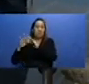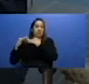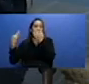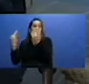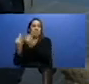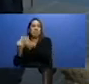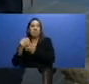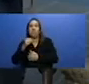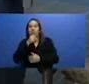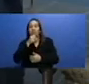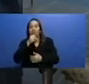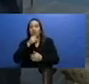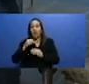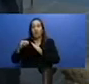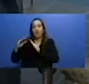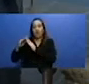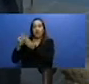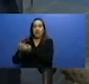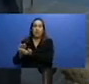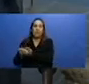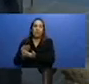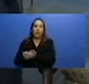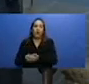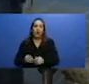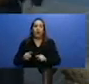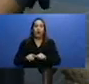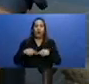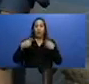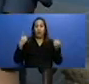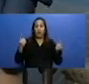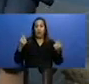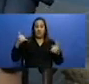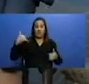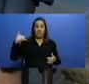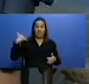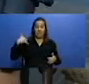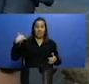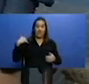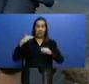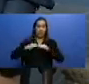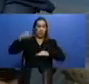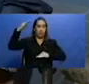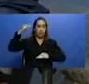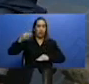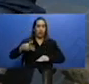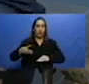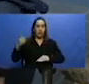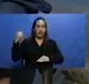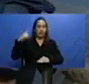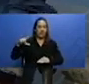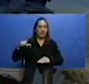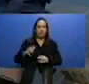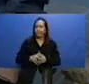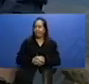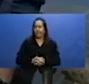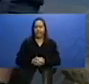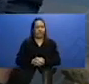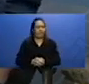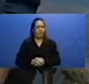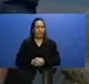Mas ela fazer aniversário 3 vezes, aumentar a idade dela? Tem jeito, pessoal? Ai,